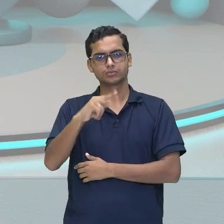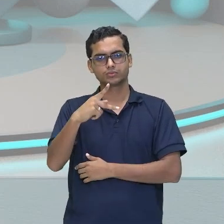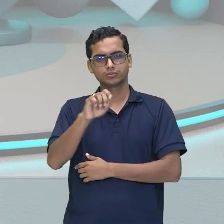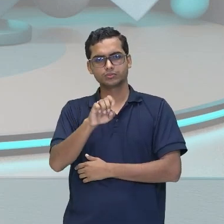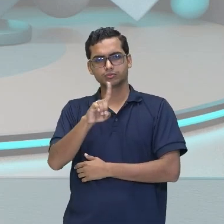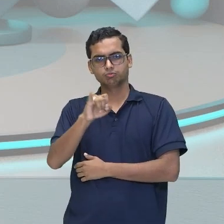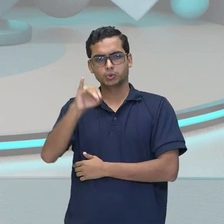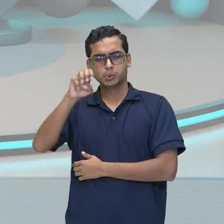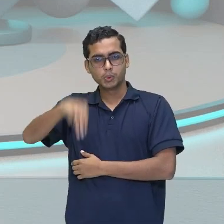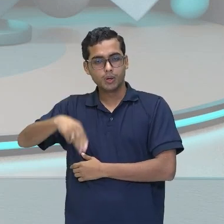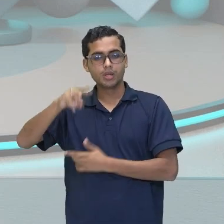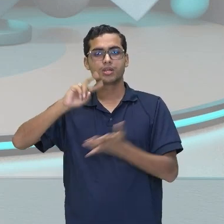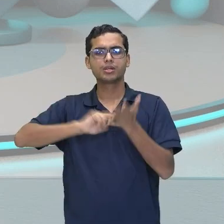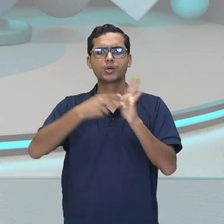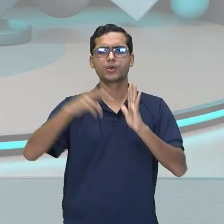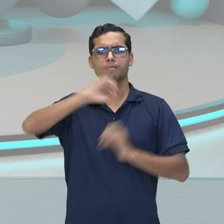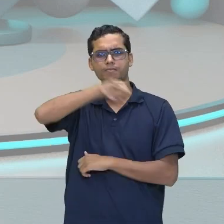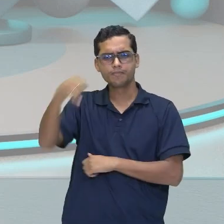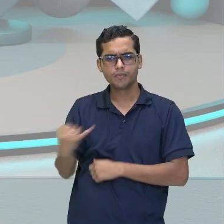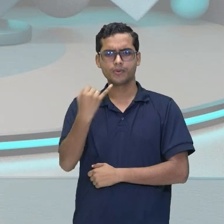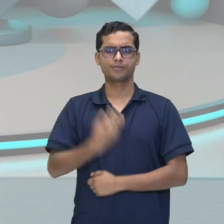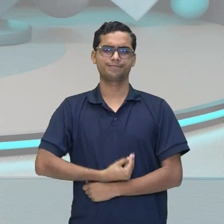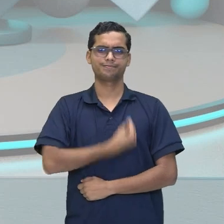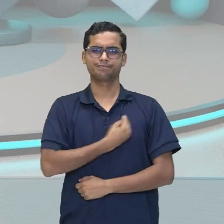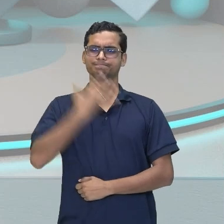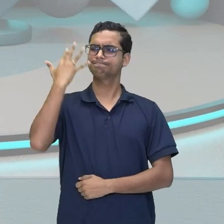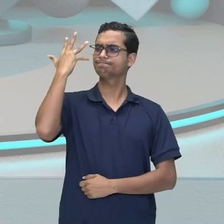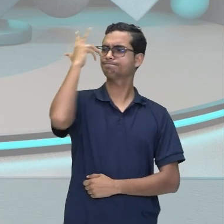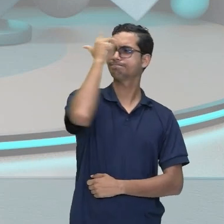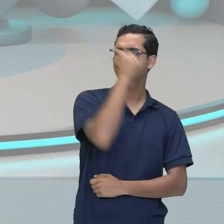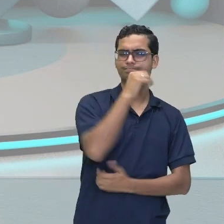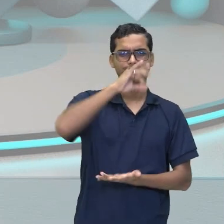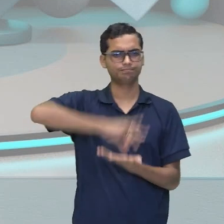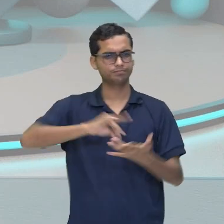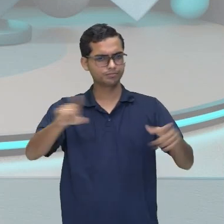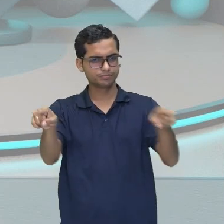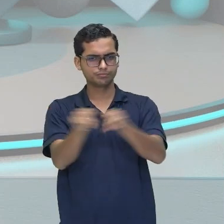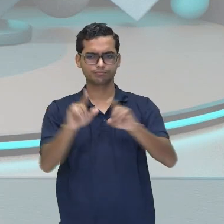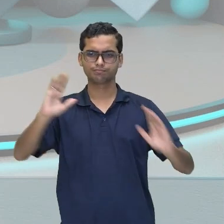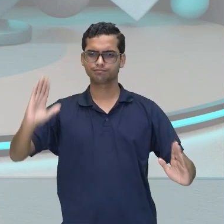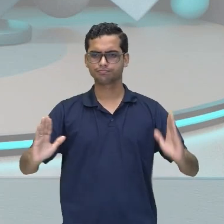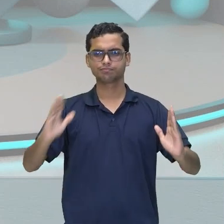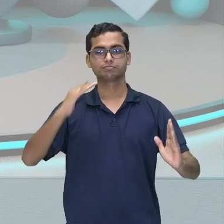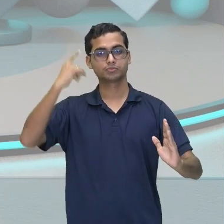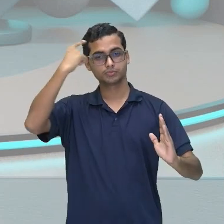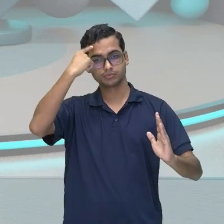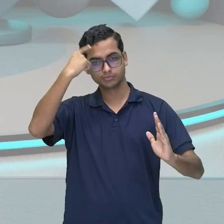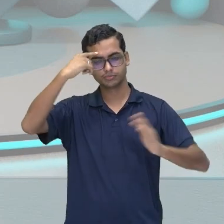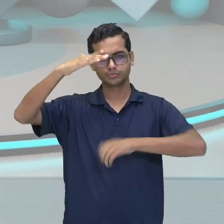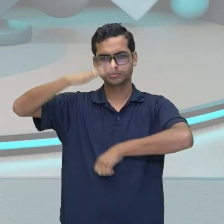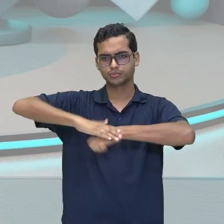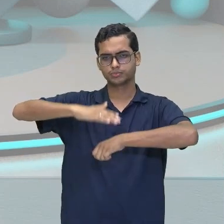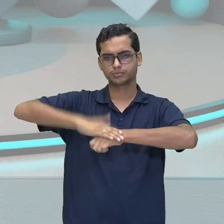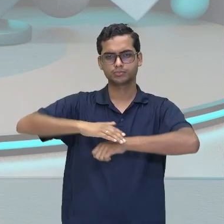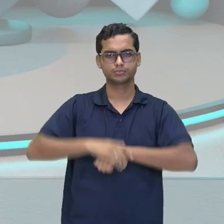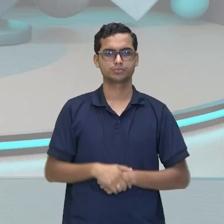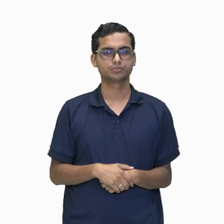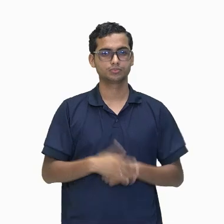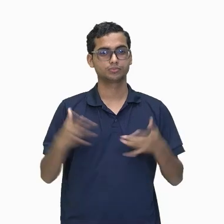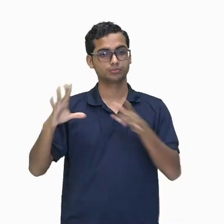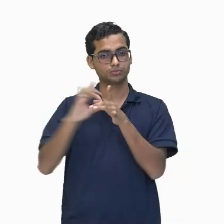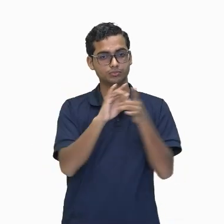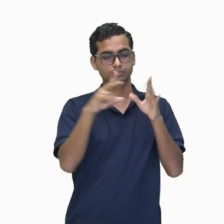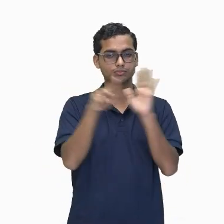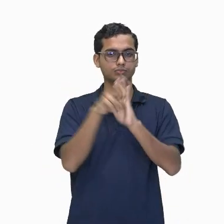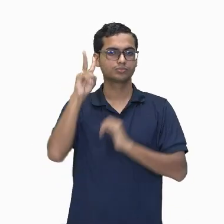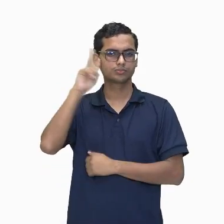a vida. Tem que ver a beleza da vida. Nesse momento é o que eles pensam. E agora, no contexto